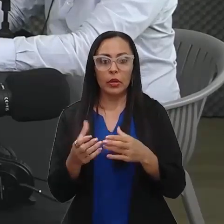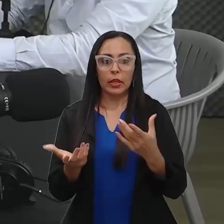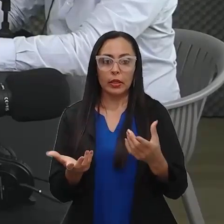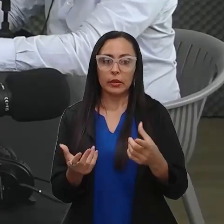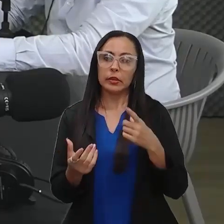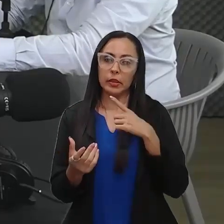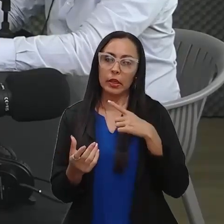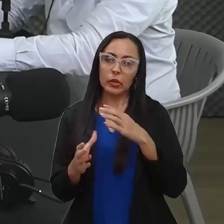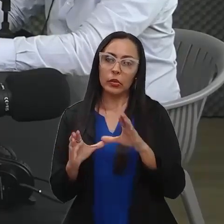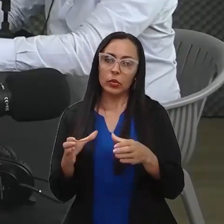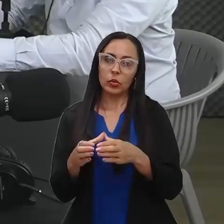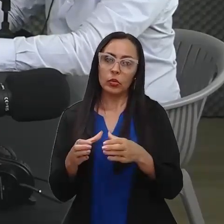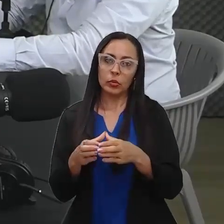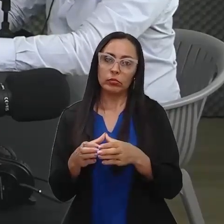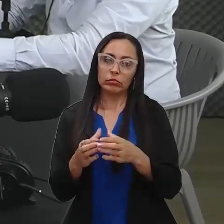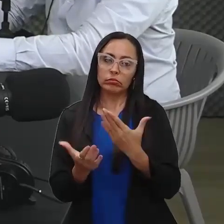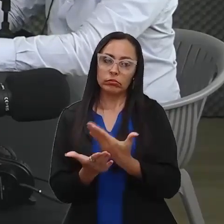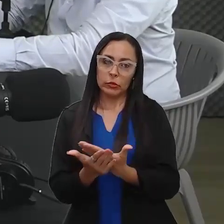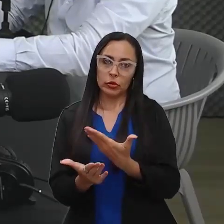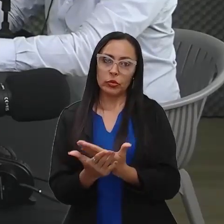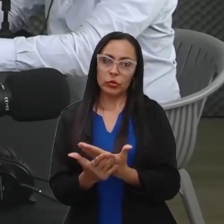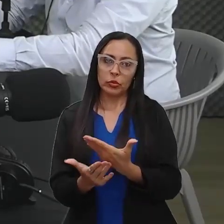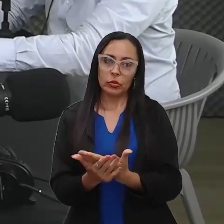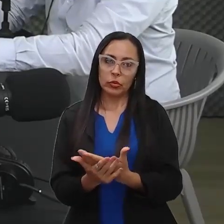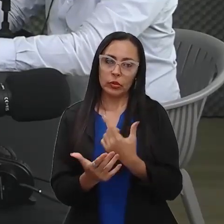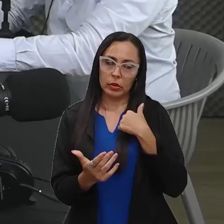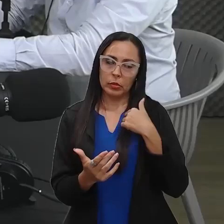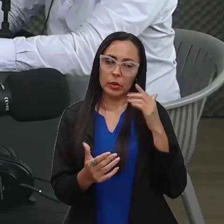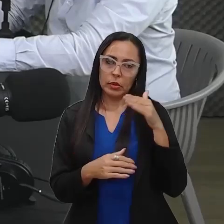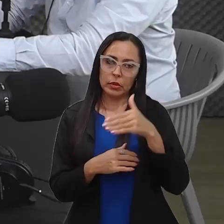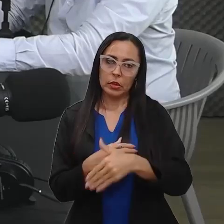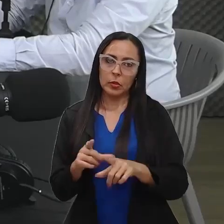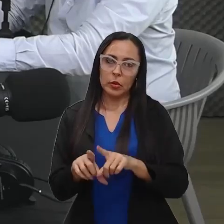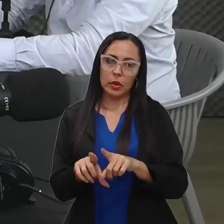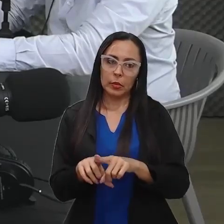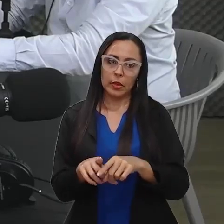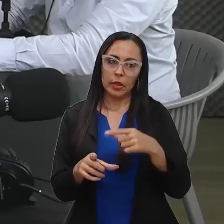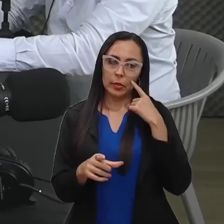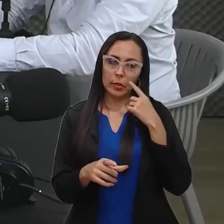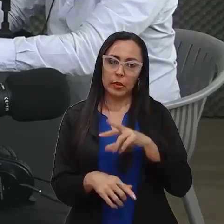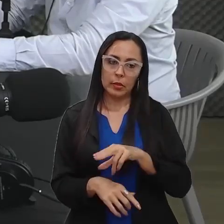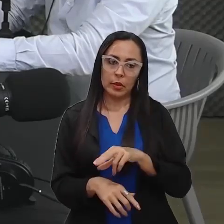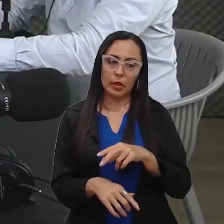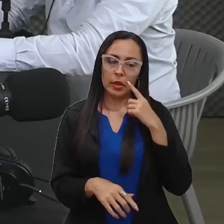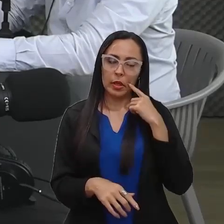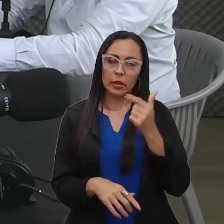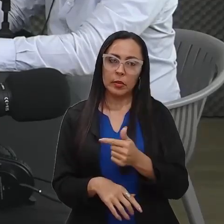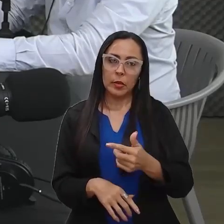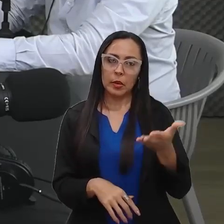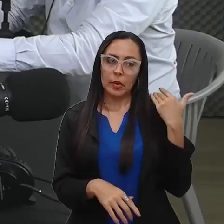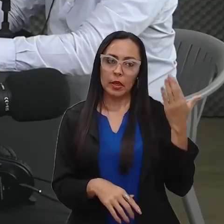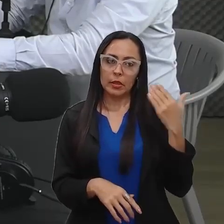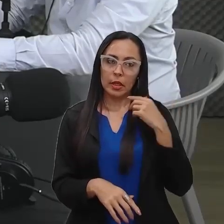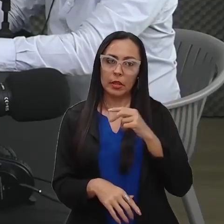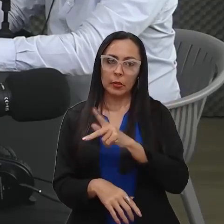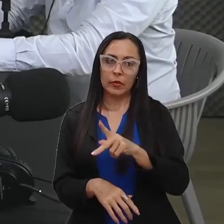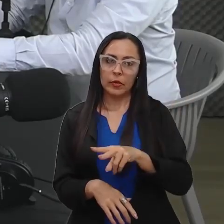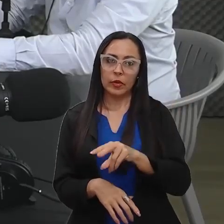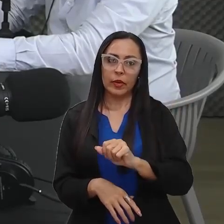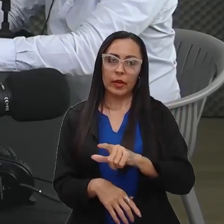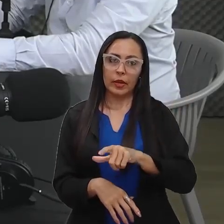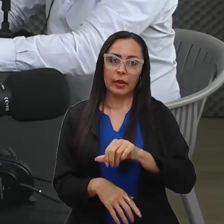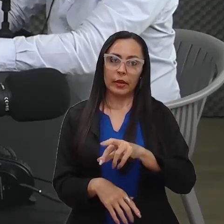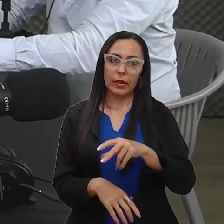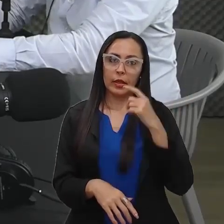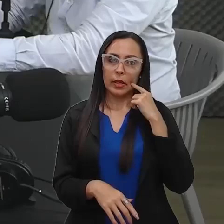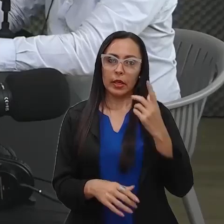Eles têm grupos de estudos, né? Que eu pertenço e a minha co-irmã. Essa semana passada, a professora Valéria Nepomuceno também lançou